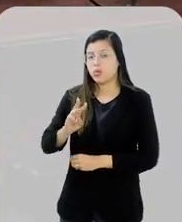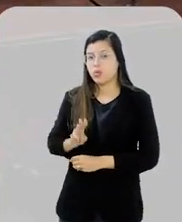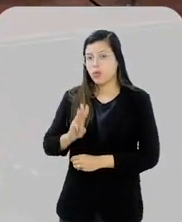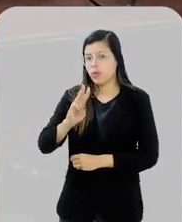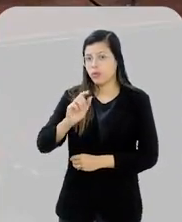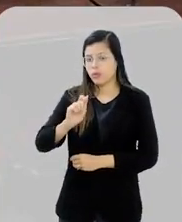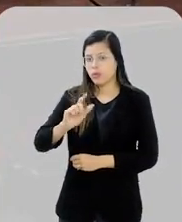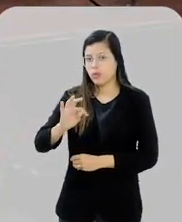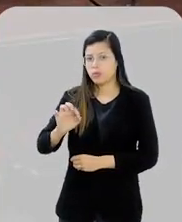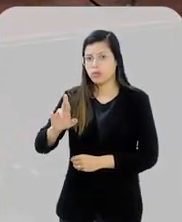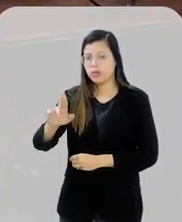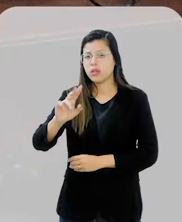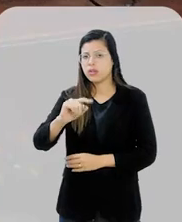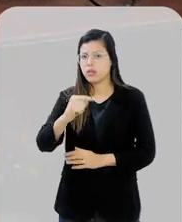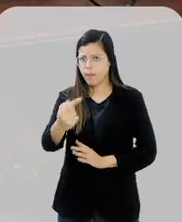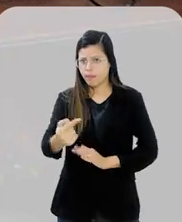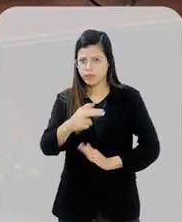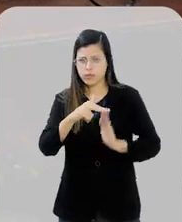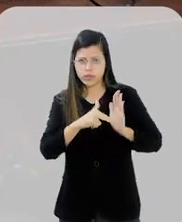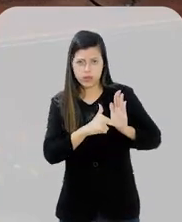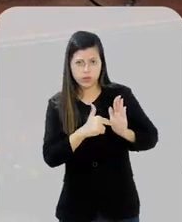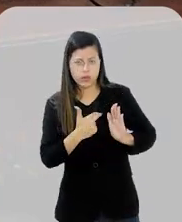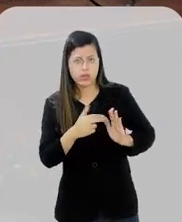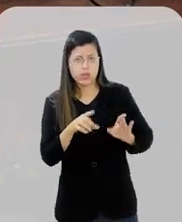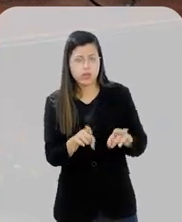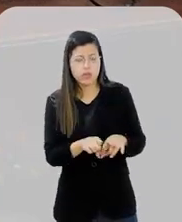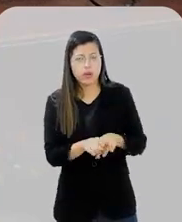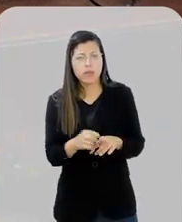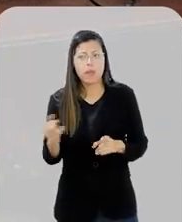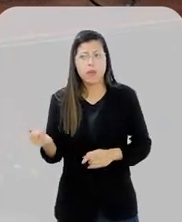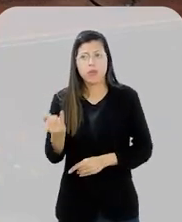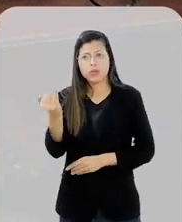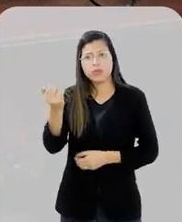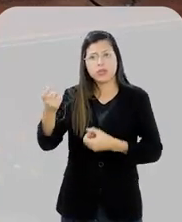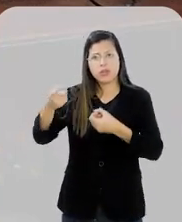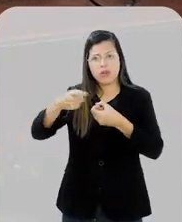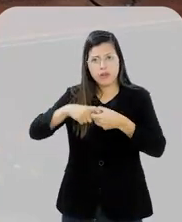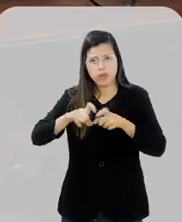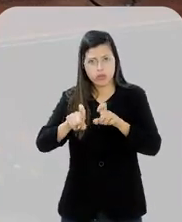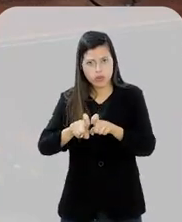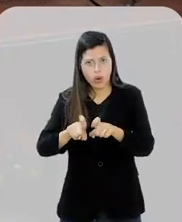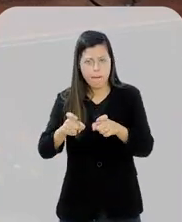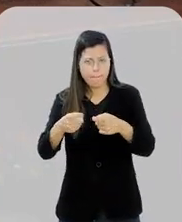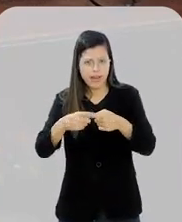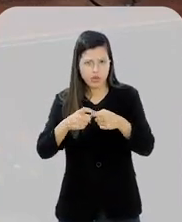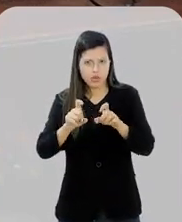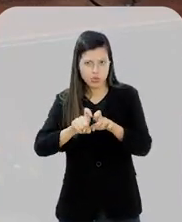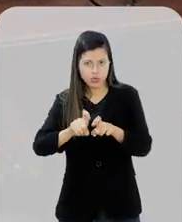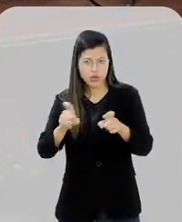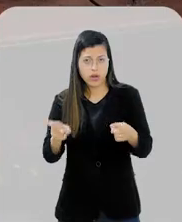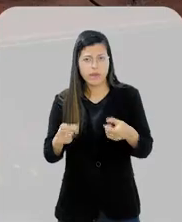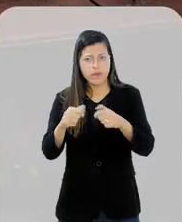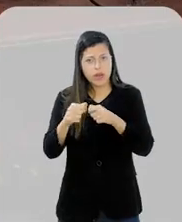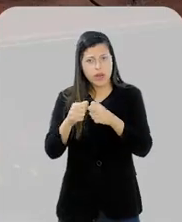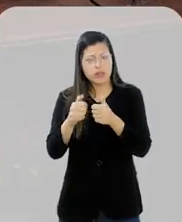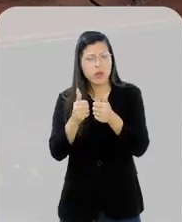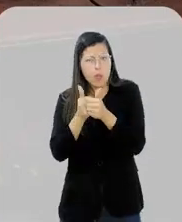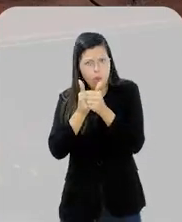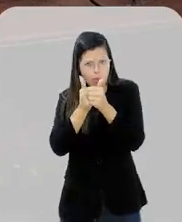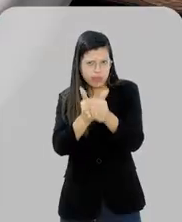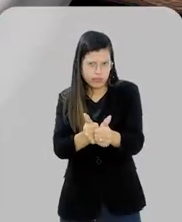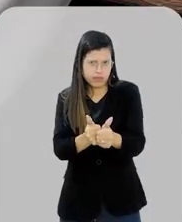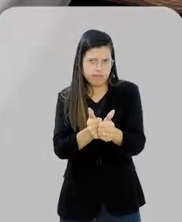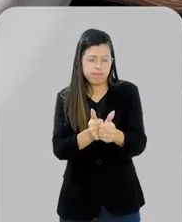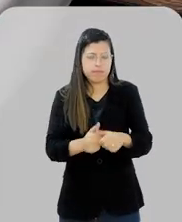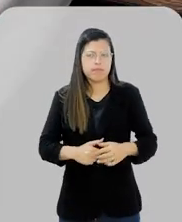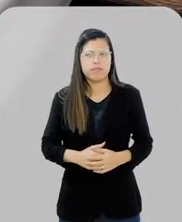nesse pós-operatório também é importante que essa paciente retorne depois ao ginecologista também e faça aí um acompanhamento com esse